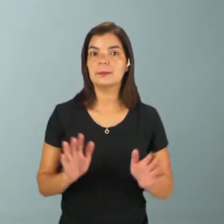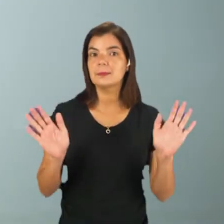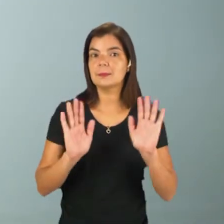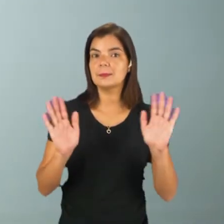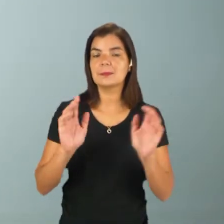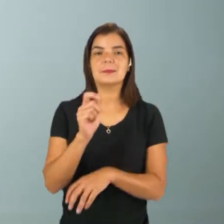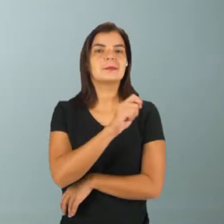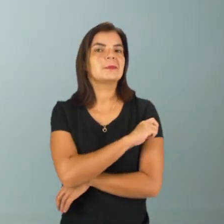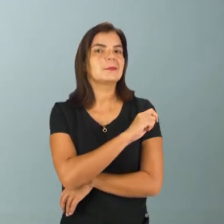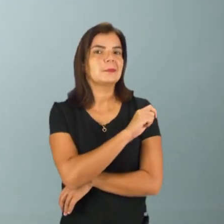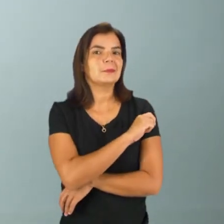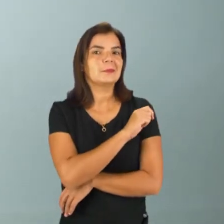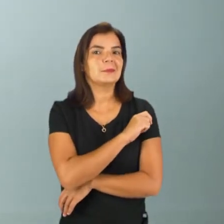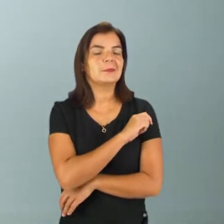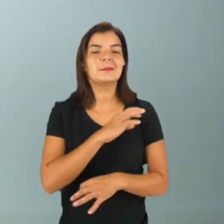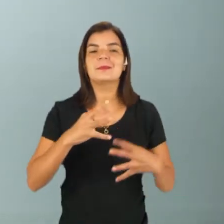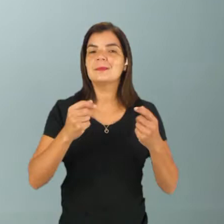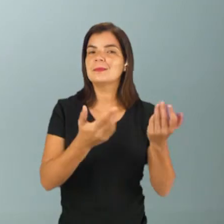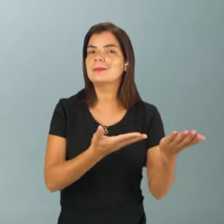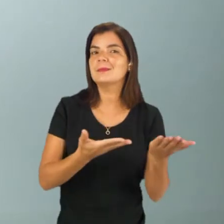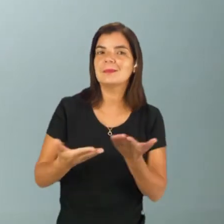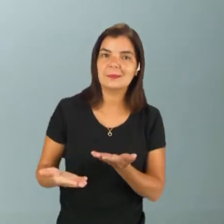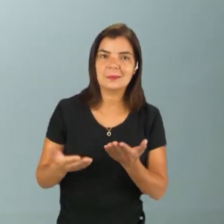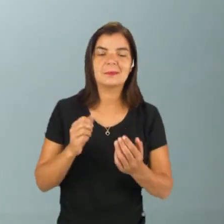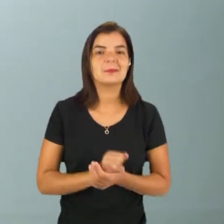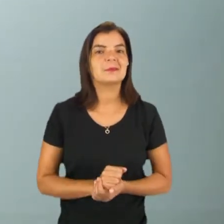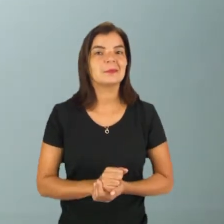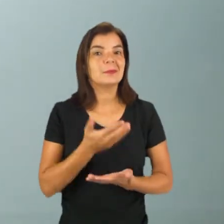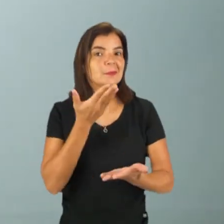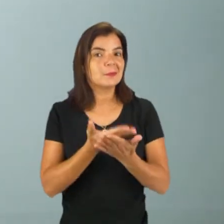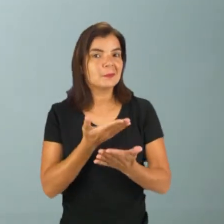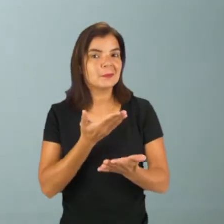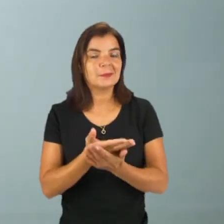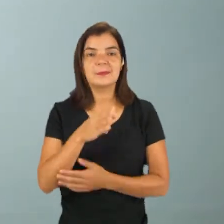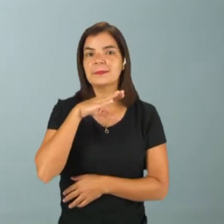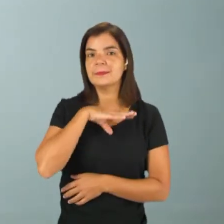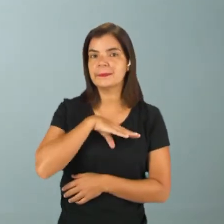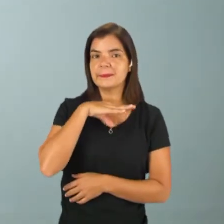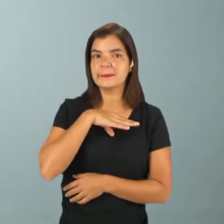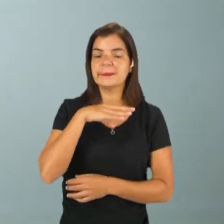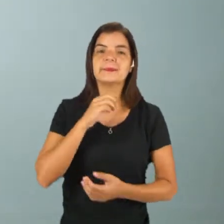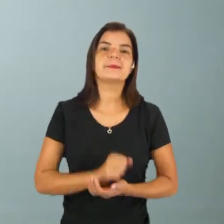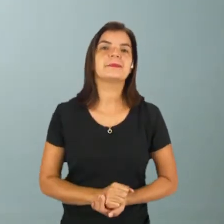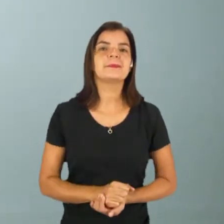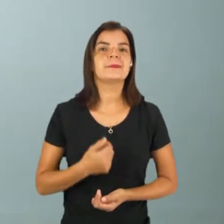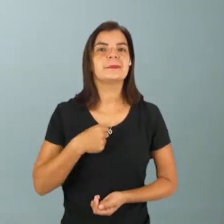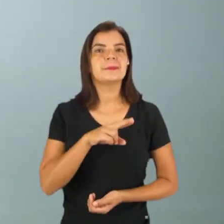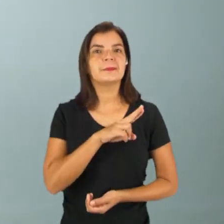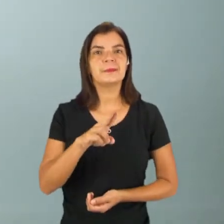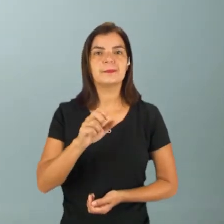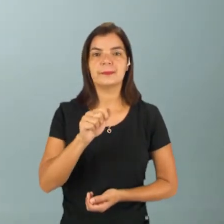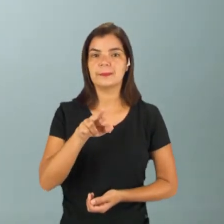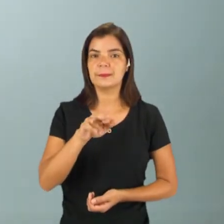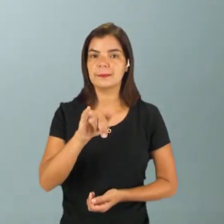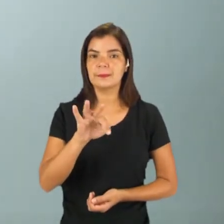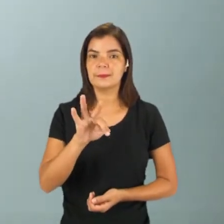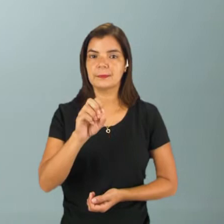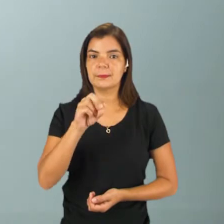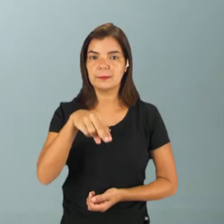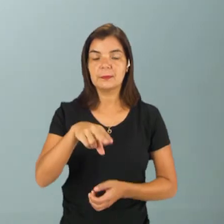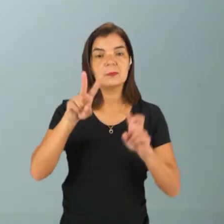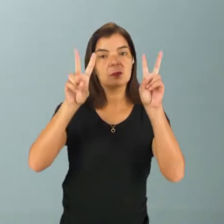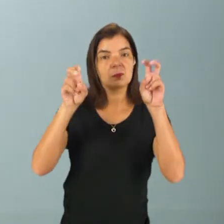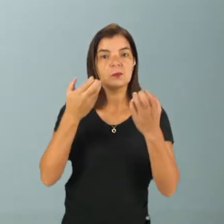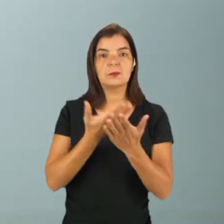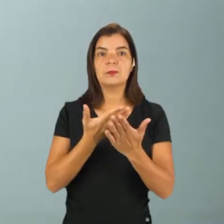Olá, alunos! Sejam todos bem-vindos a mais uma aula de língua portuguesa. Meu nome é Ayrton Richard e o